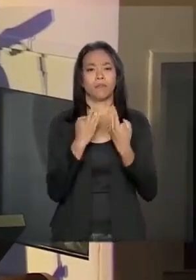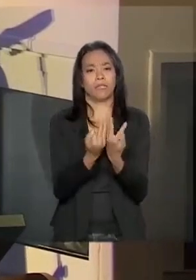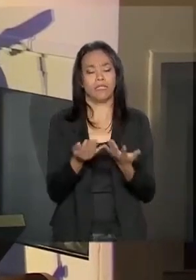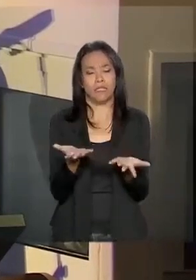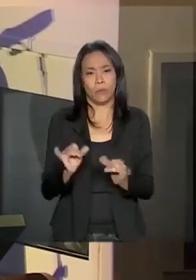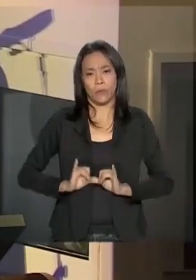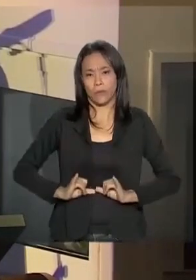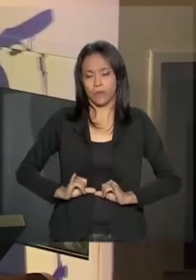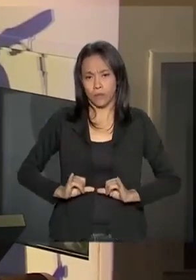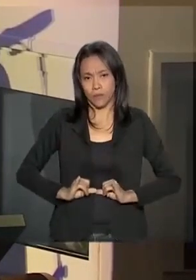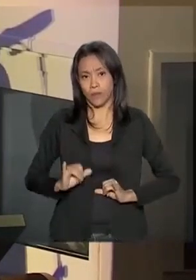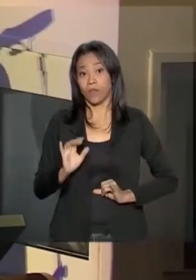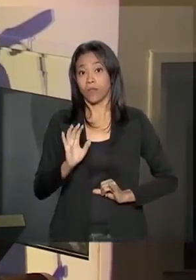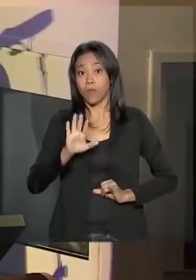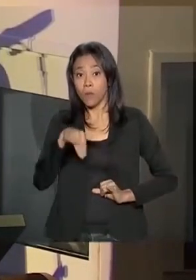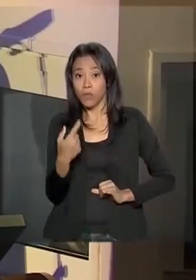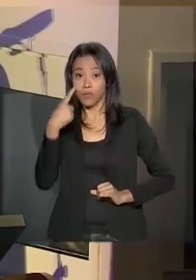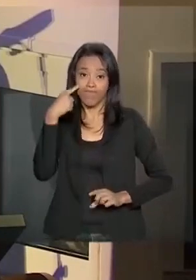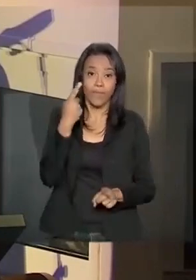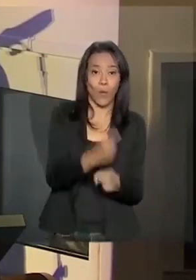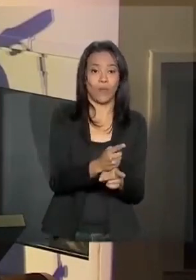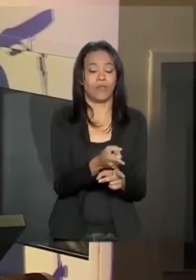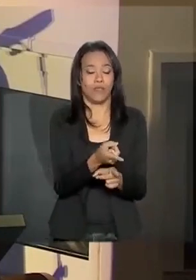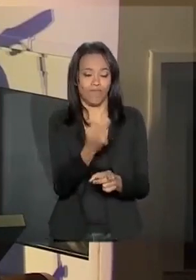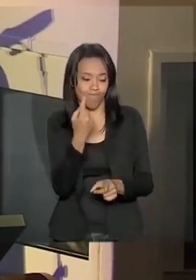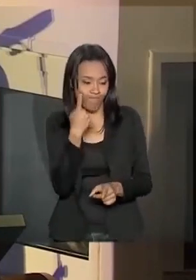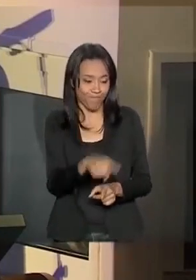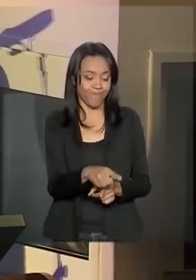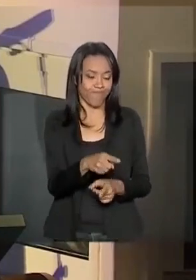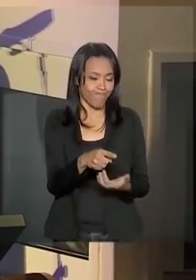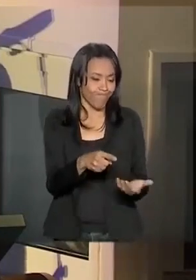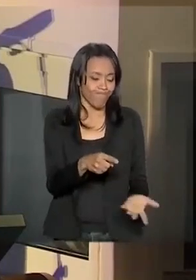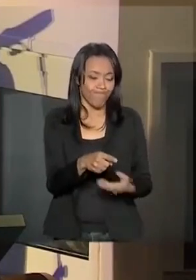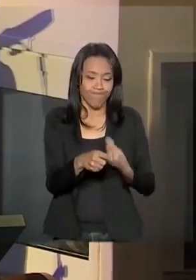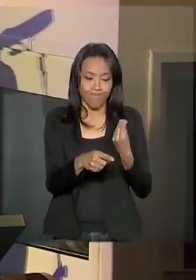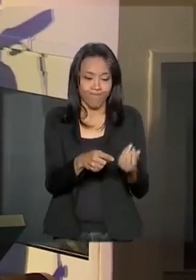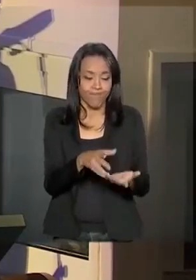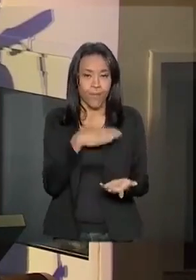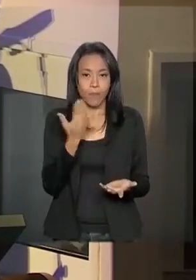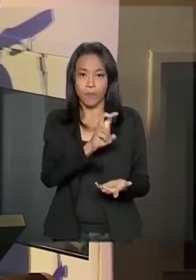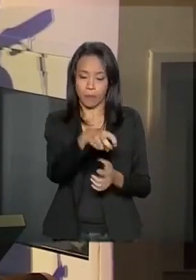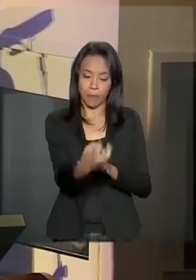ao encontrar um ente que havia perdido a vida.